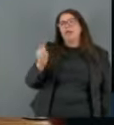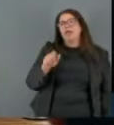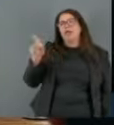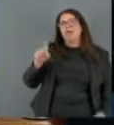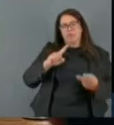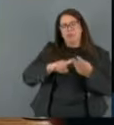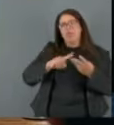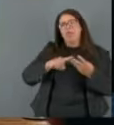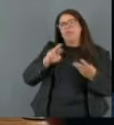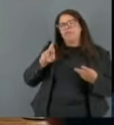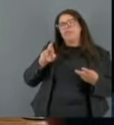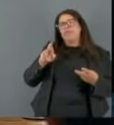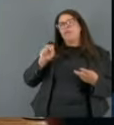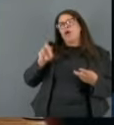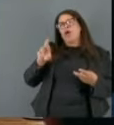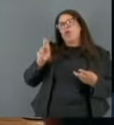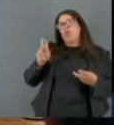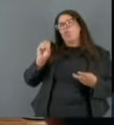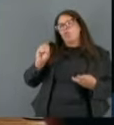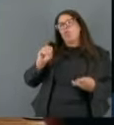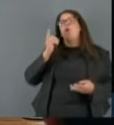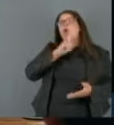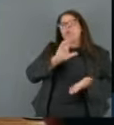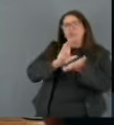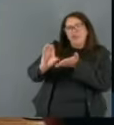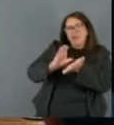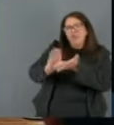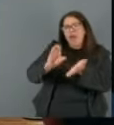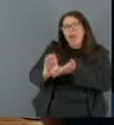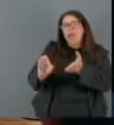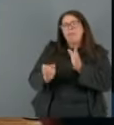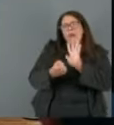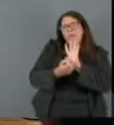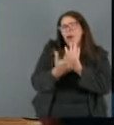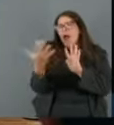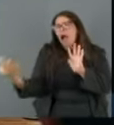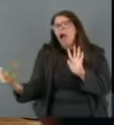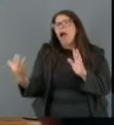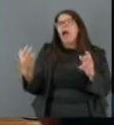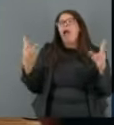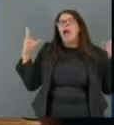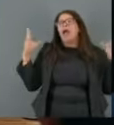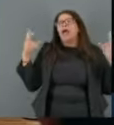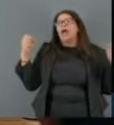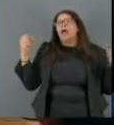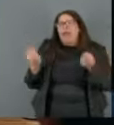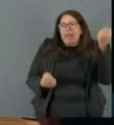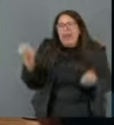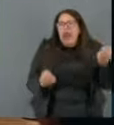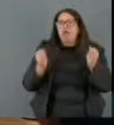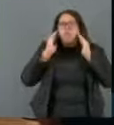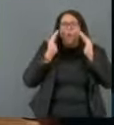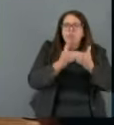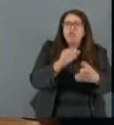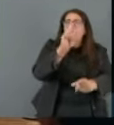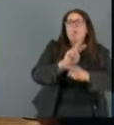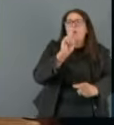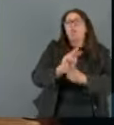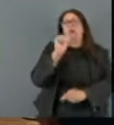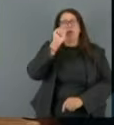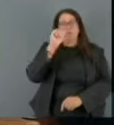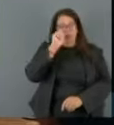Sarrubo, através do Fundo Nacional de Segurança Pública, tem financiado inúmeras viaturas destinadas só para esse fim. E quero dizer, na